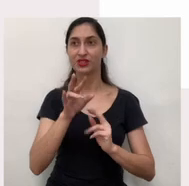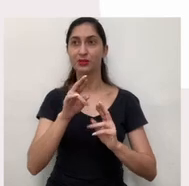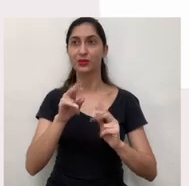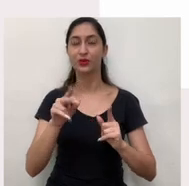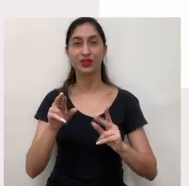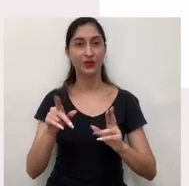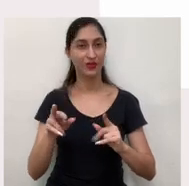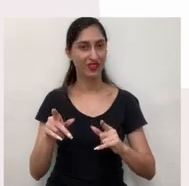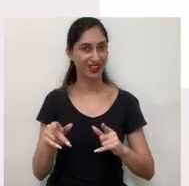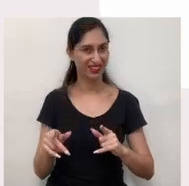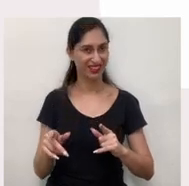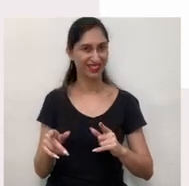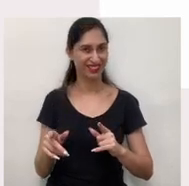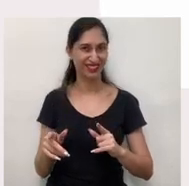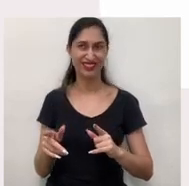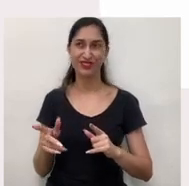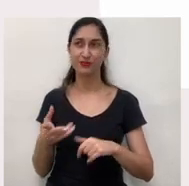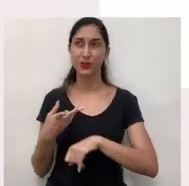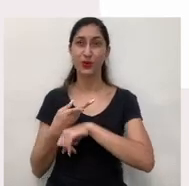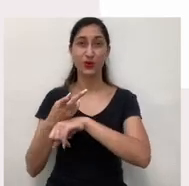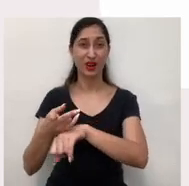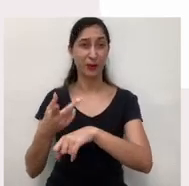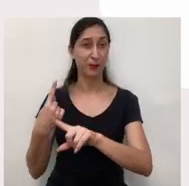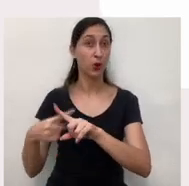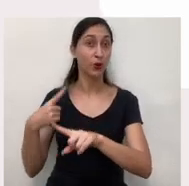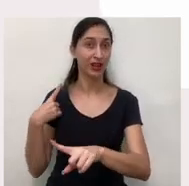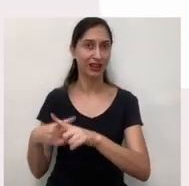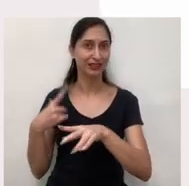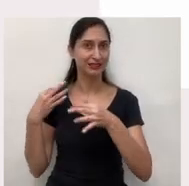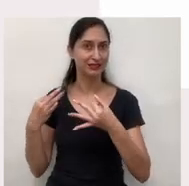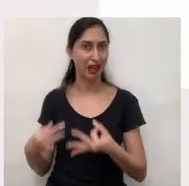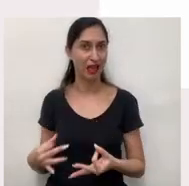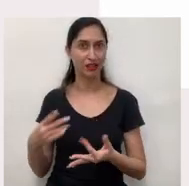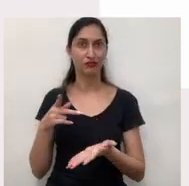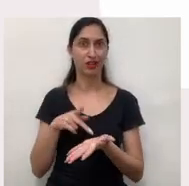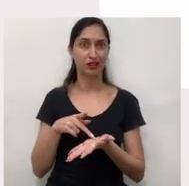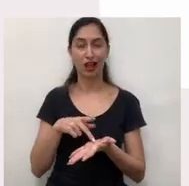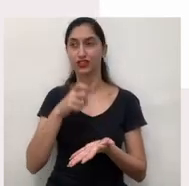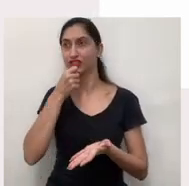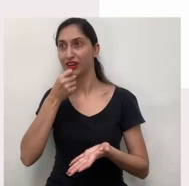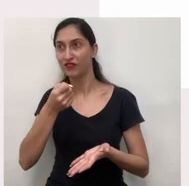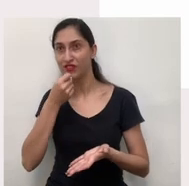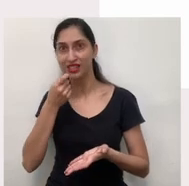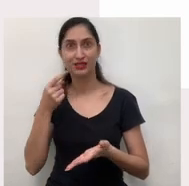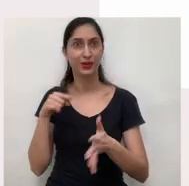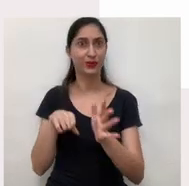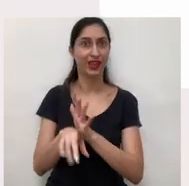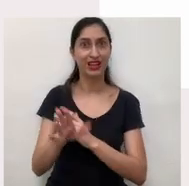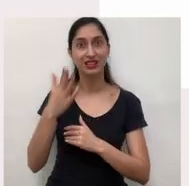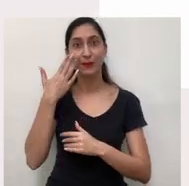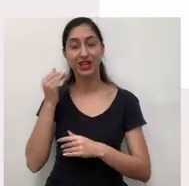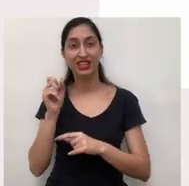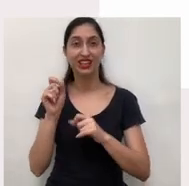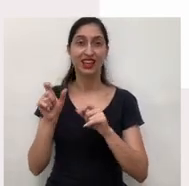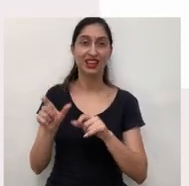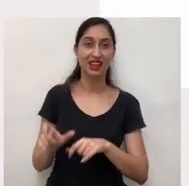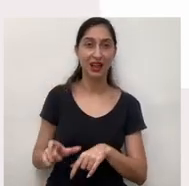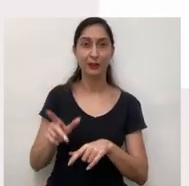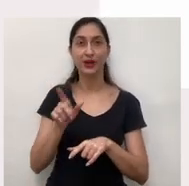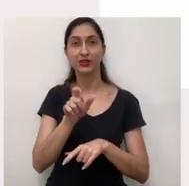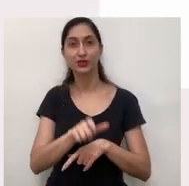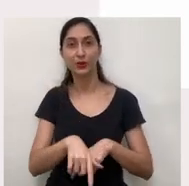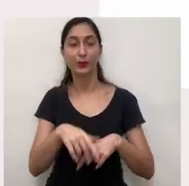da origem, como eu estava dizendo, né, ou de ir lá fazer a entrevista, né, assim, de saber quem é o